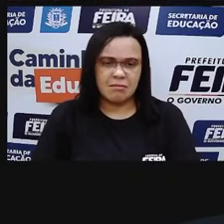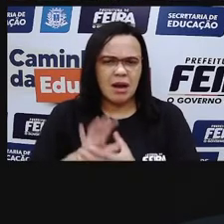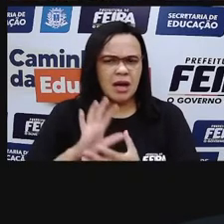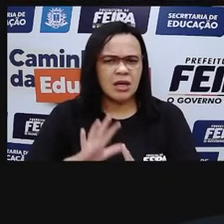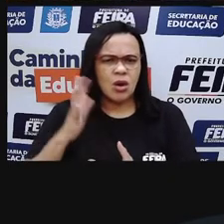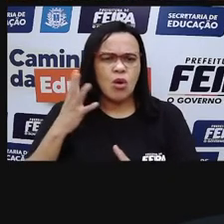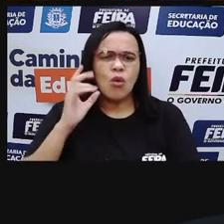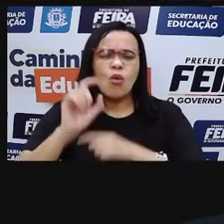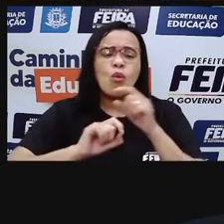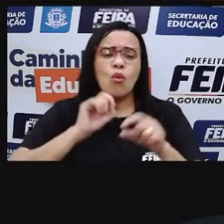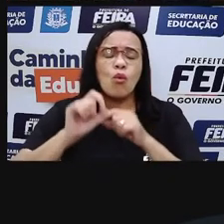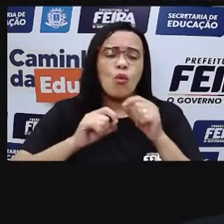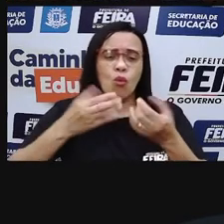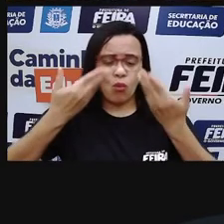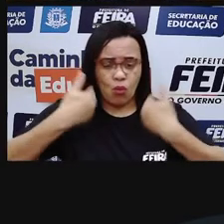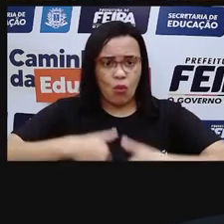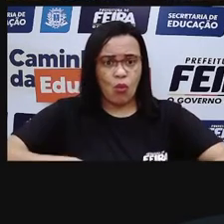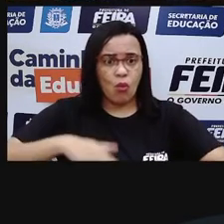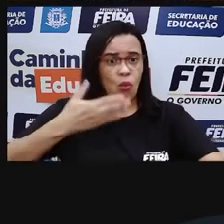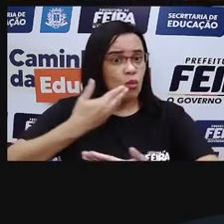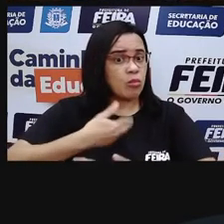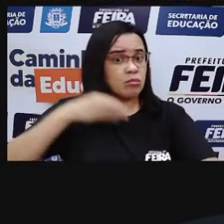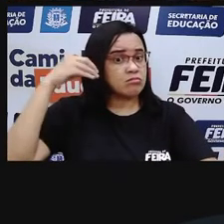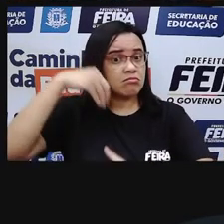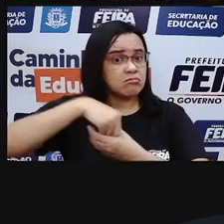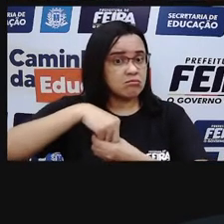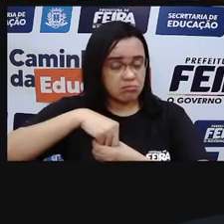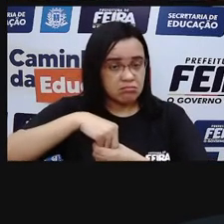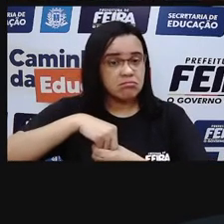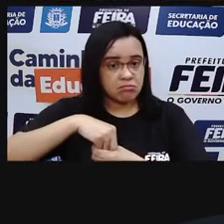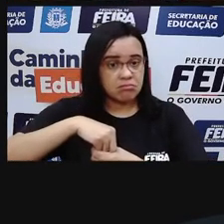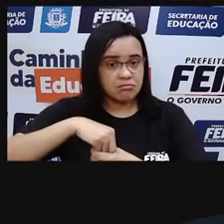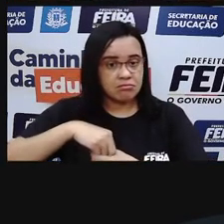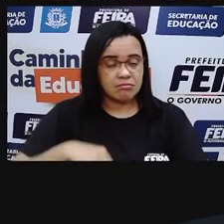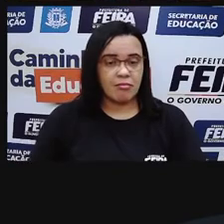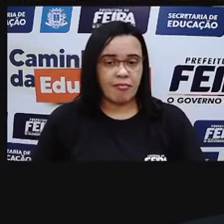acontece, então, no nosso corpo? O que vai acontecer é que